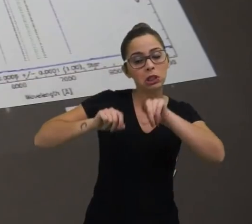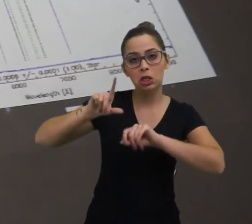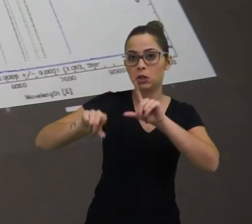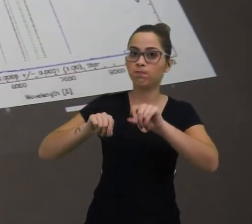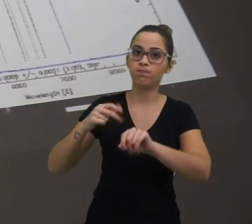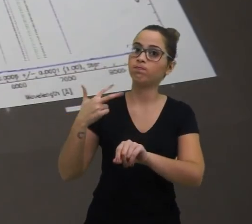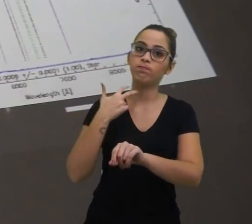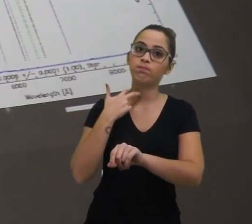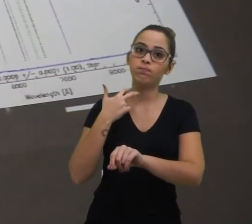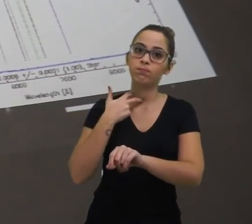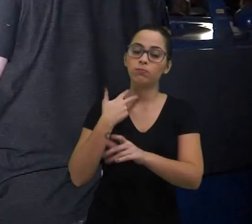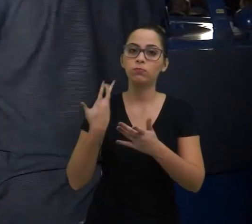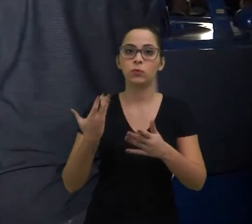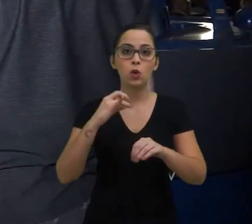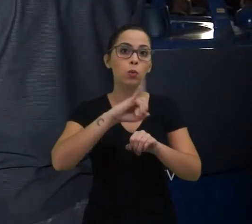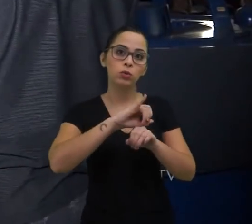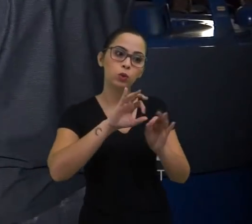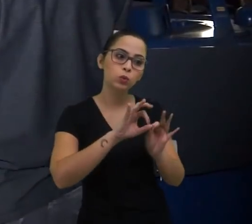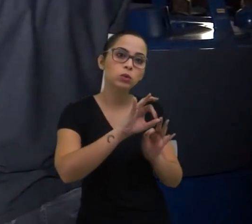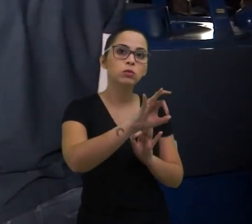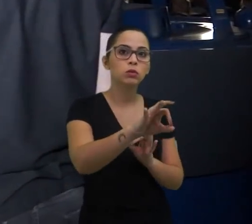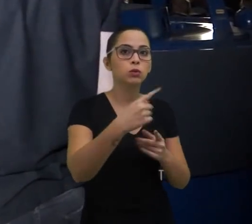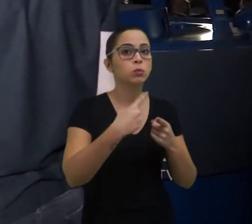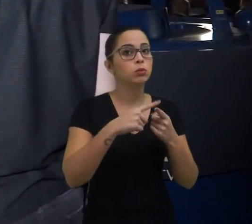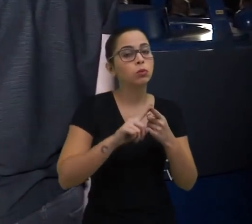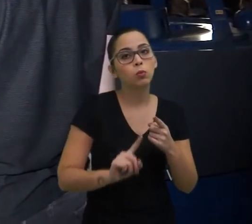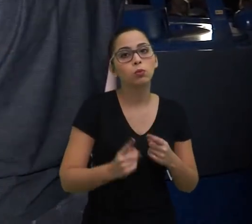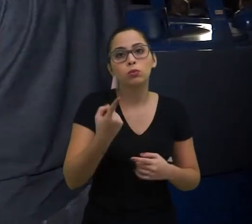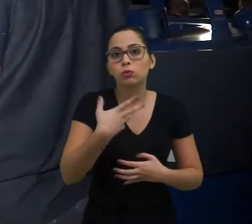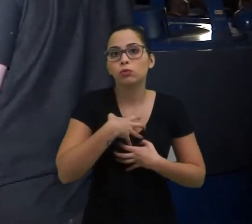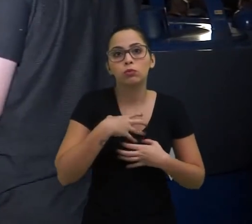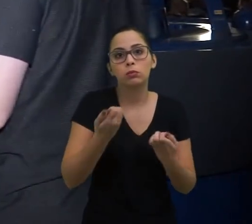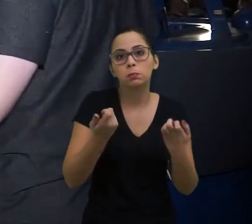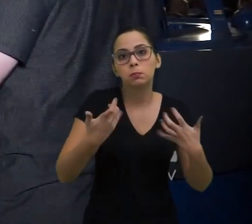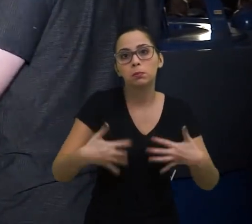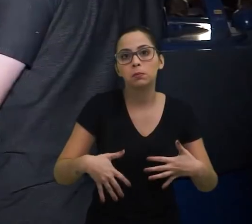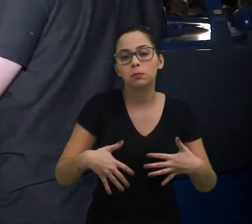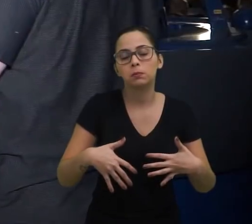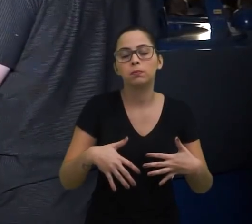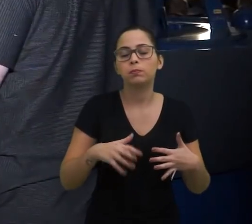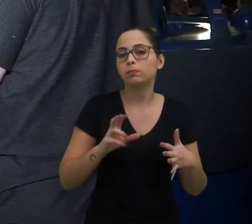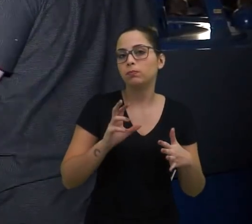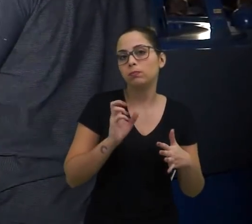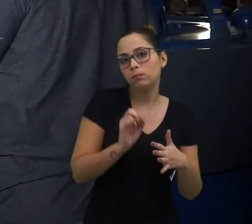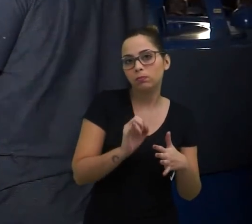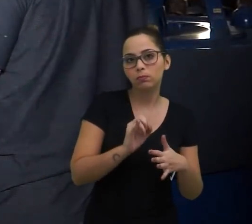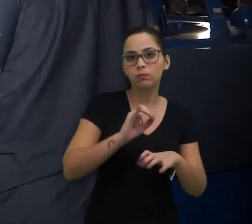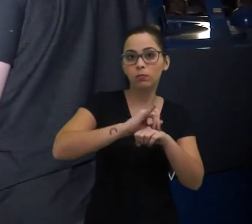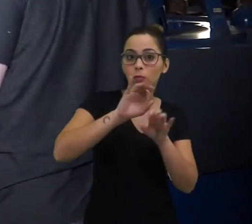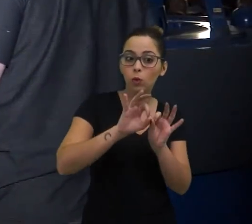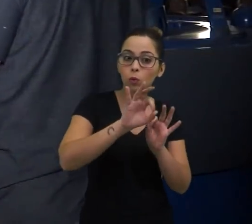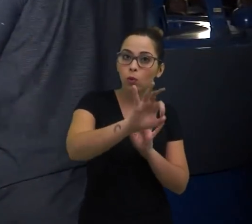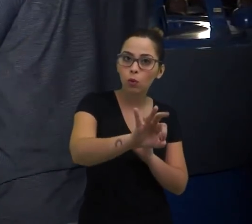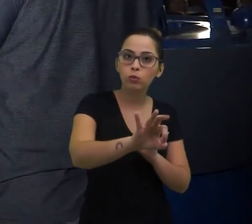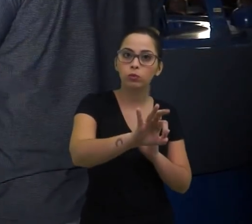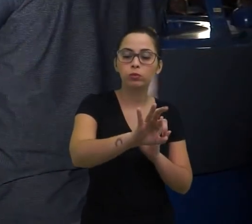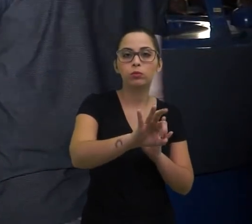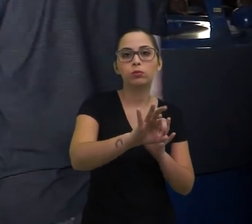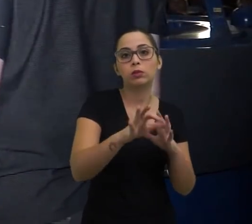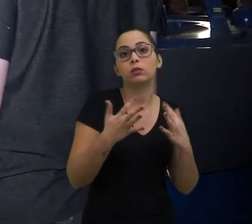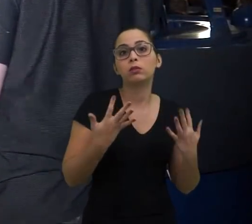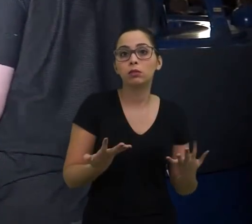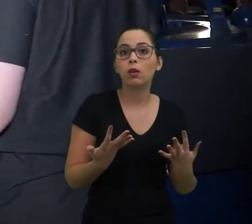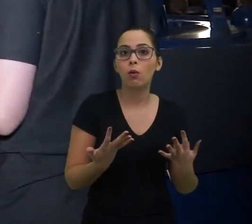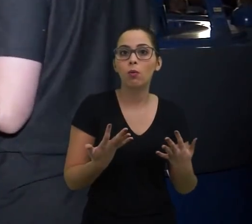expansão do universo. Tá? Então, quasares não podem ser estrelas. Eles têm que ser objetos distantes,